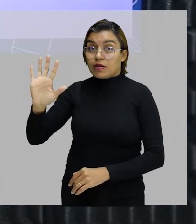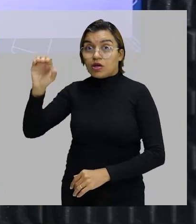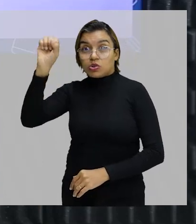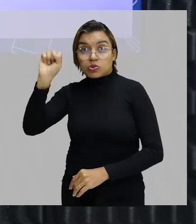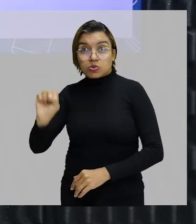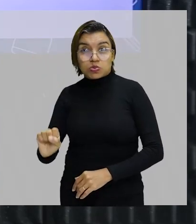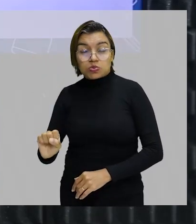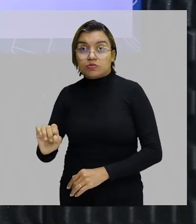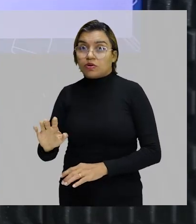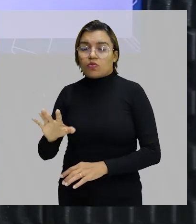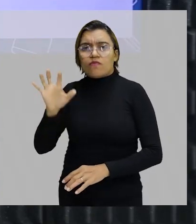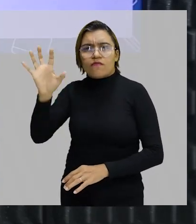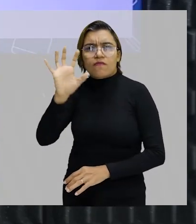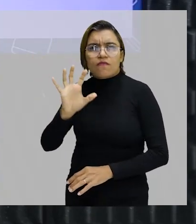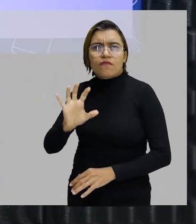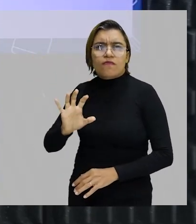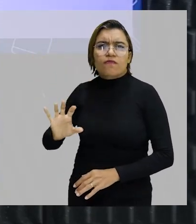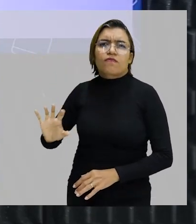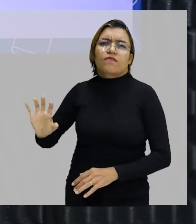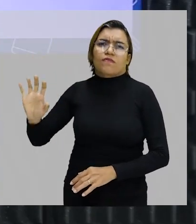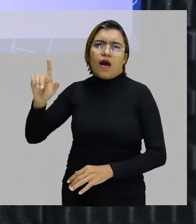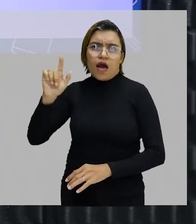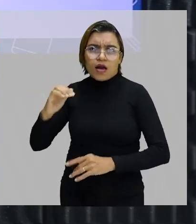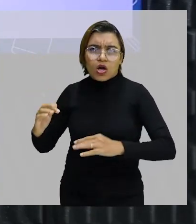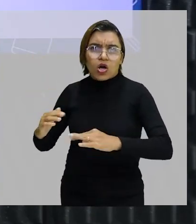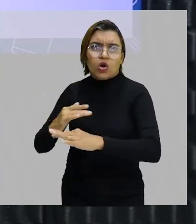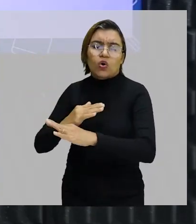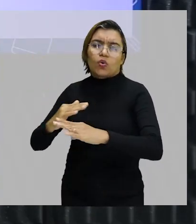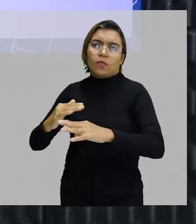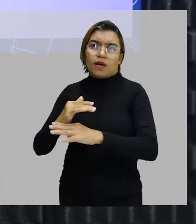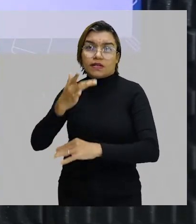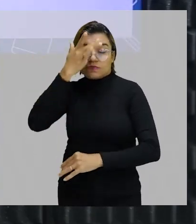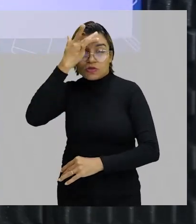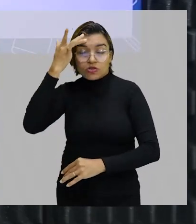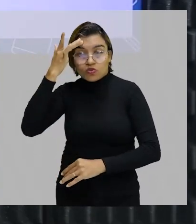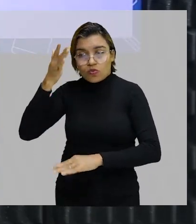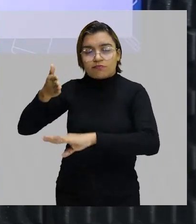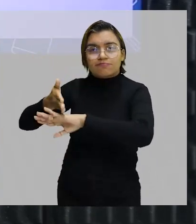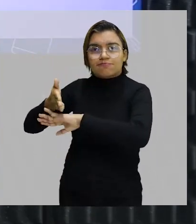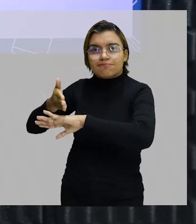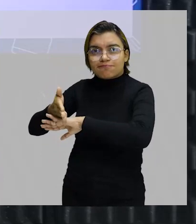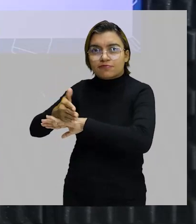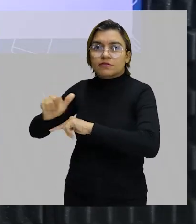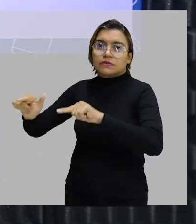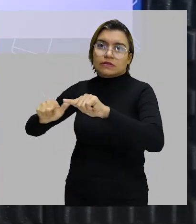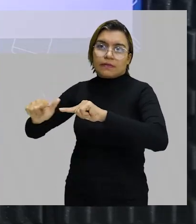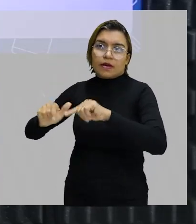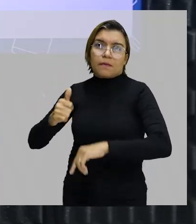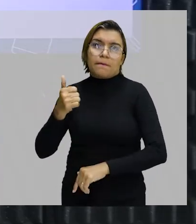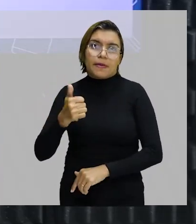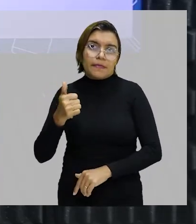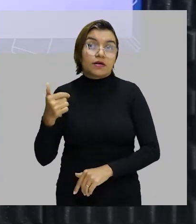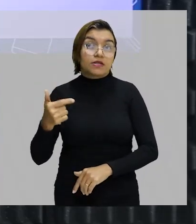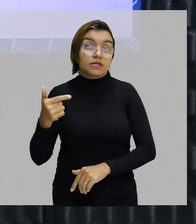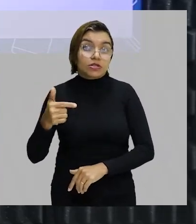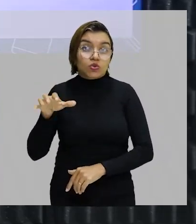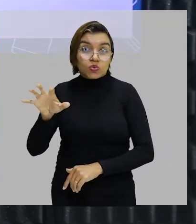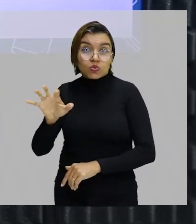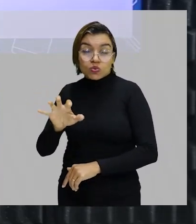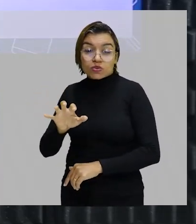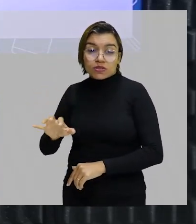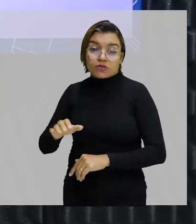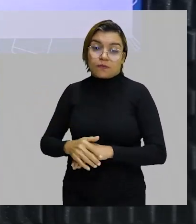são majoritariamente urbanas, ou seja, as pessoas vivendo nas cidades, trabalhando no segundo e no terceiro setor. Destaque para a